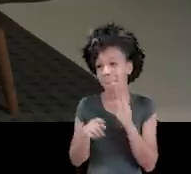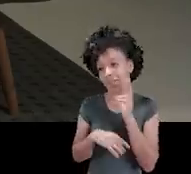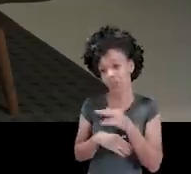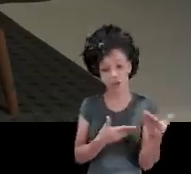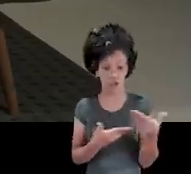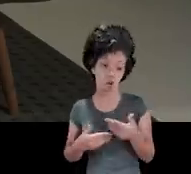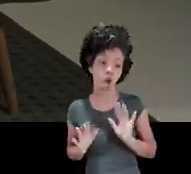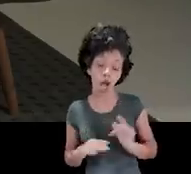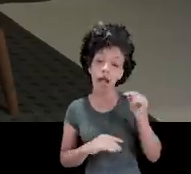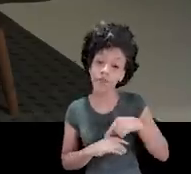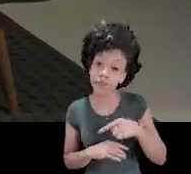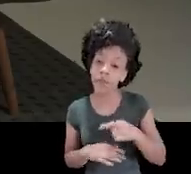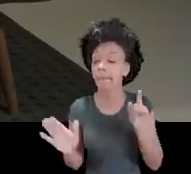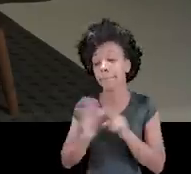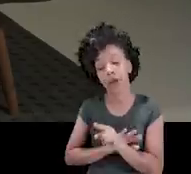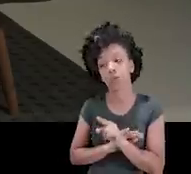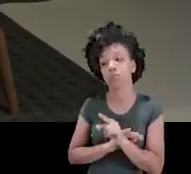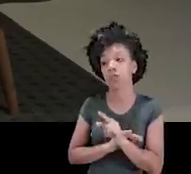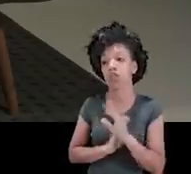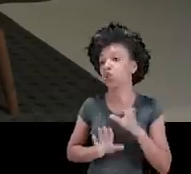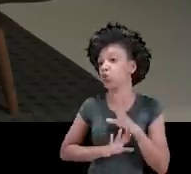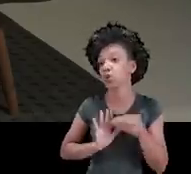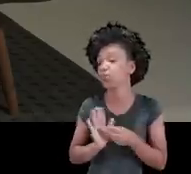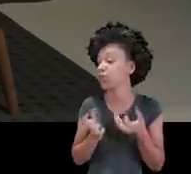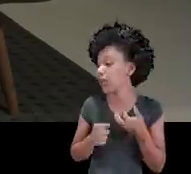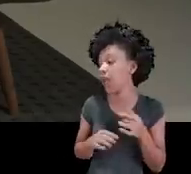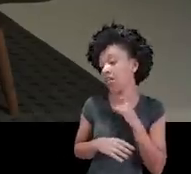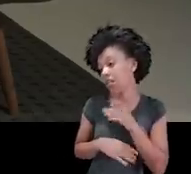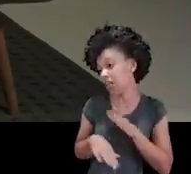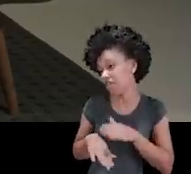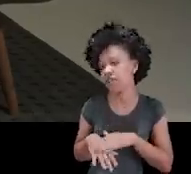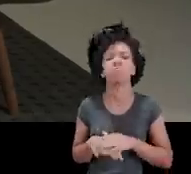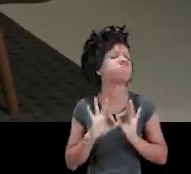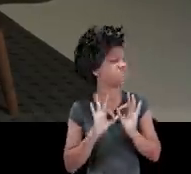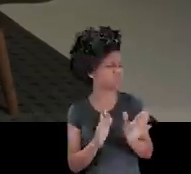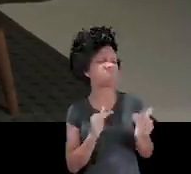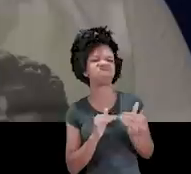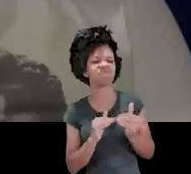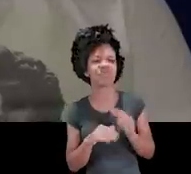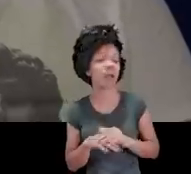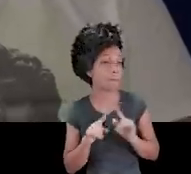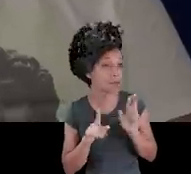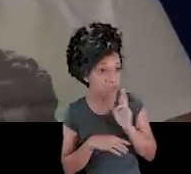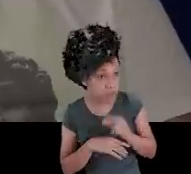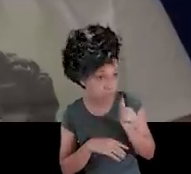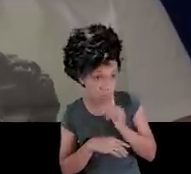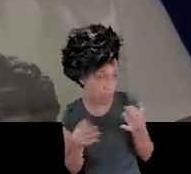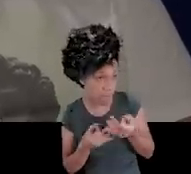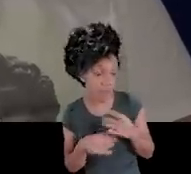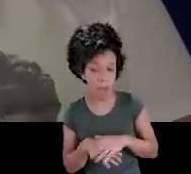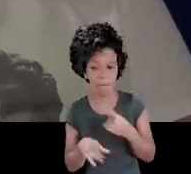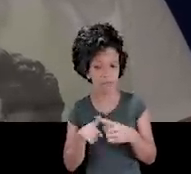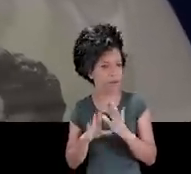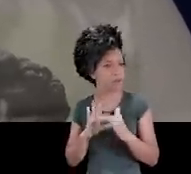trouxe ótimas, aqui, eu falei, também. Aqui é pra fazer as perguntas que todo mundo quer fazer e ninguém faz. Você tem toda a razão. Mas as respostas das meninas são ótimas, porque elas,